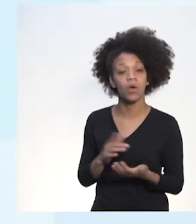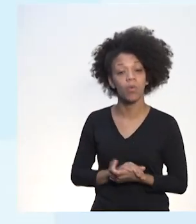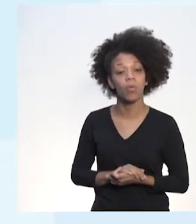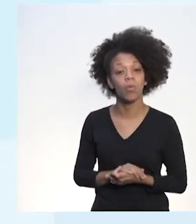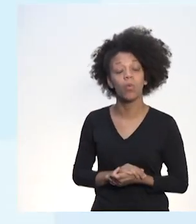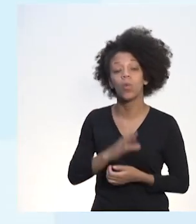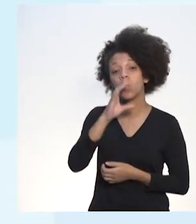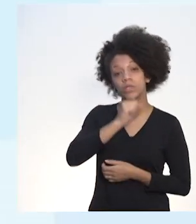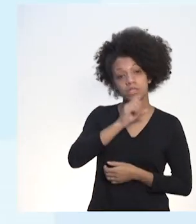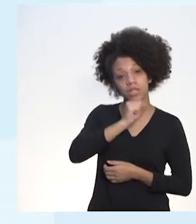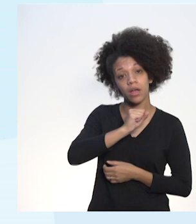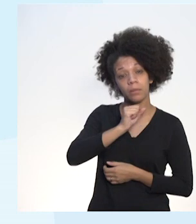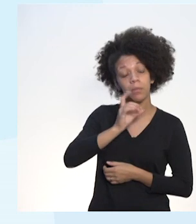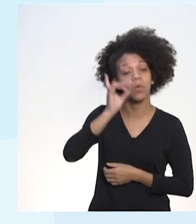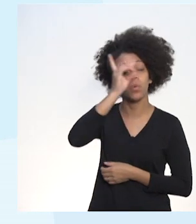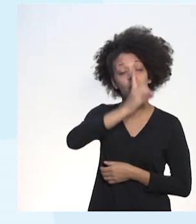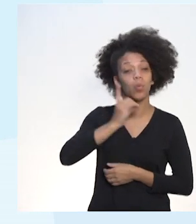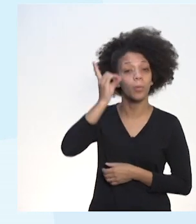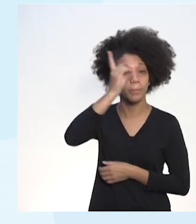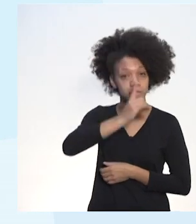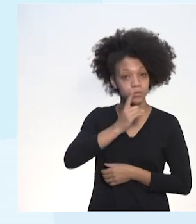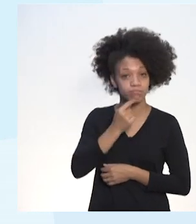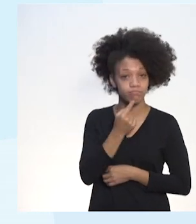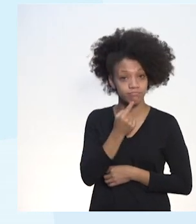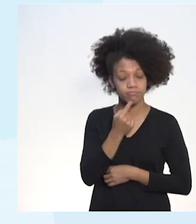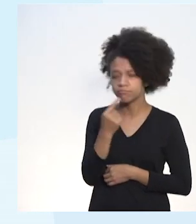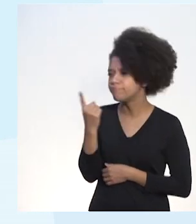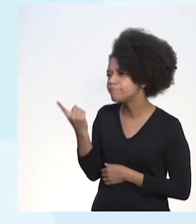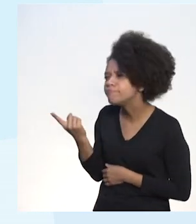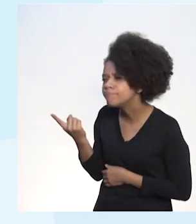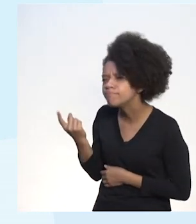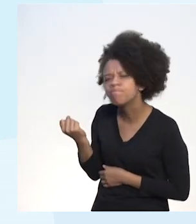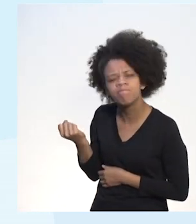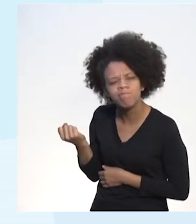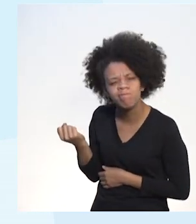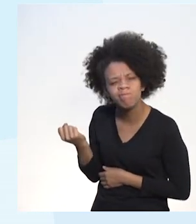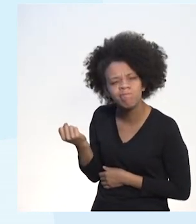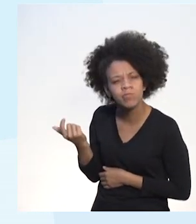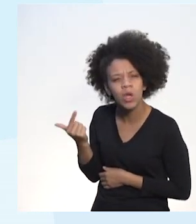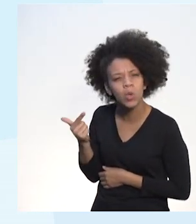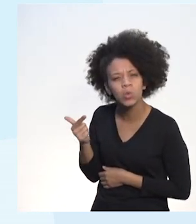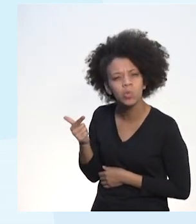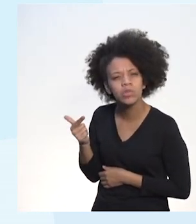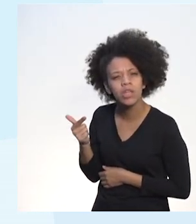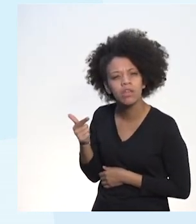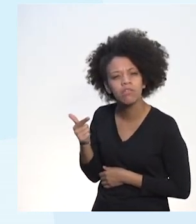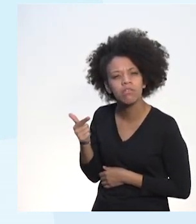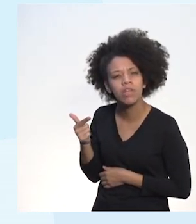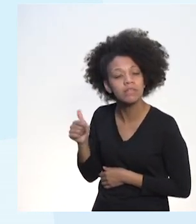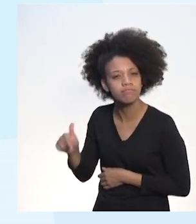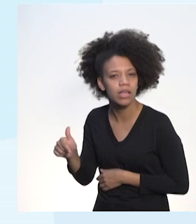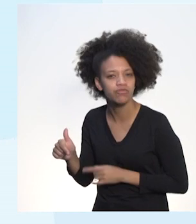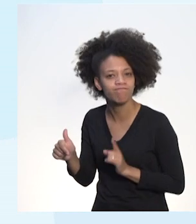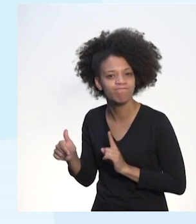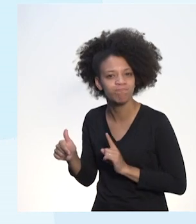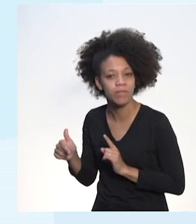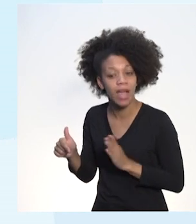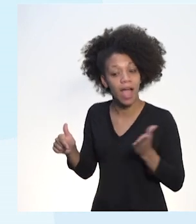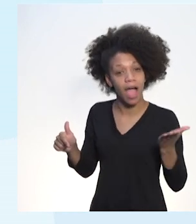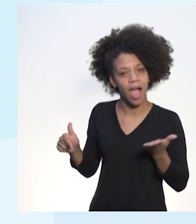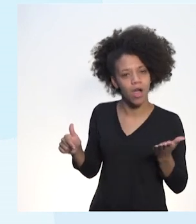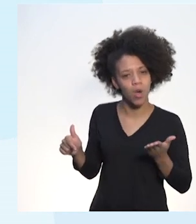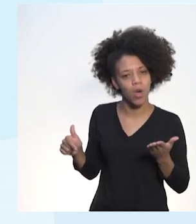o sábado e o domingo. Ou seja, eu não tenho mais 7 possibilidades de